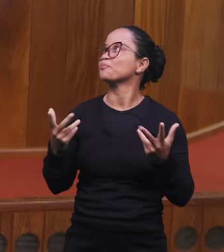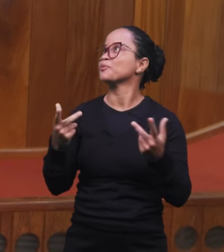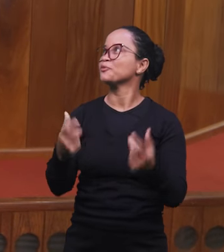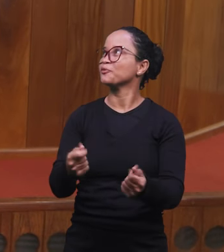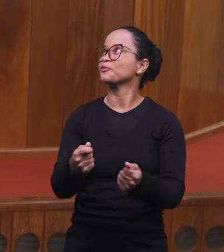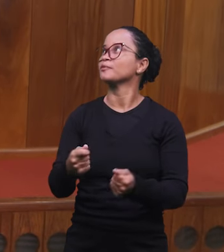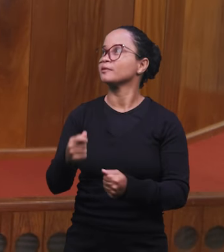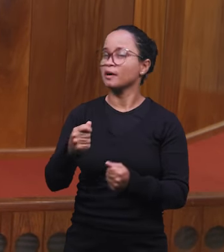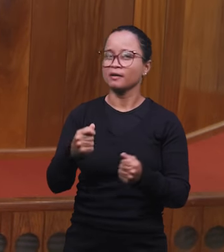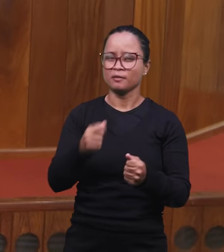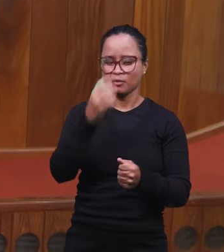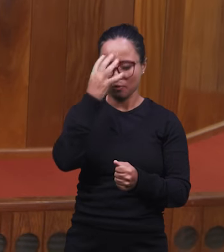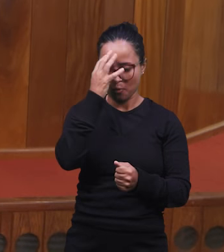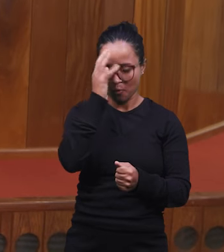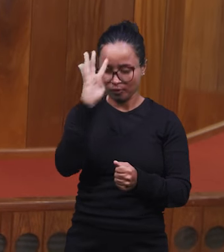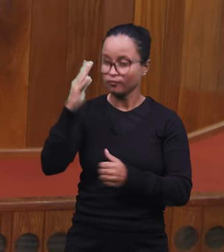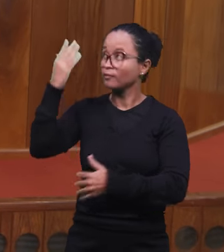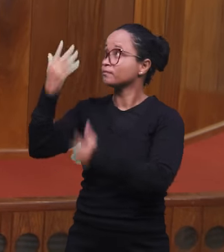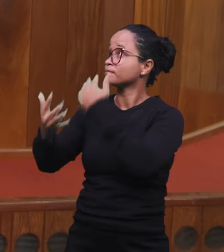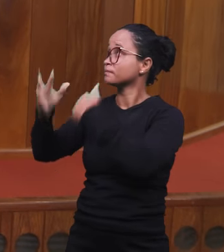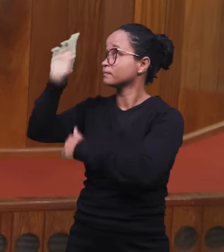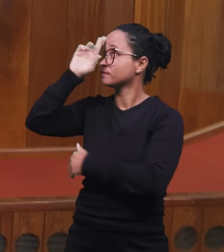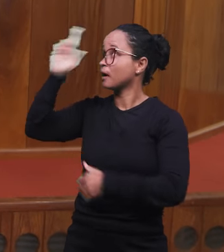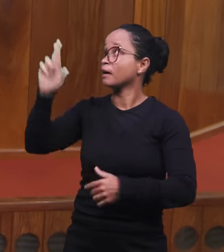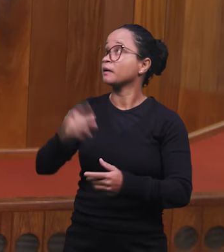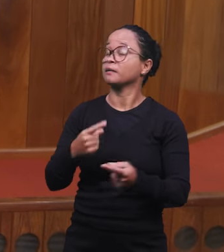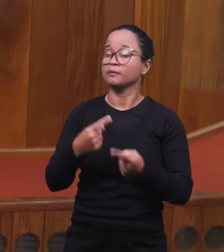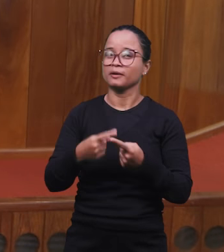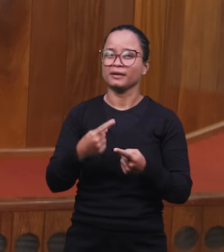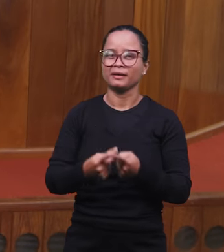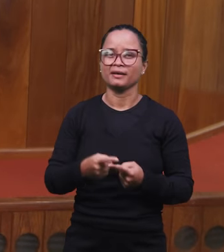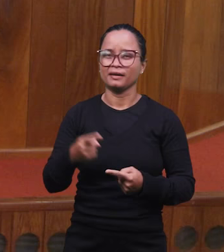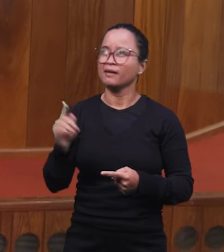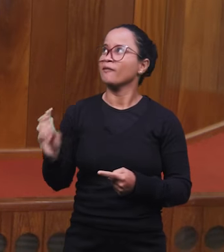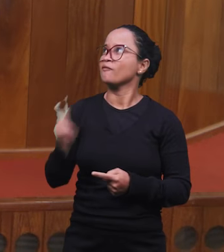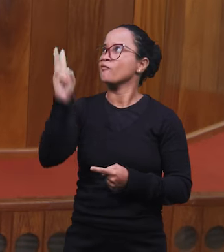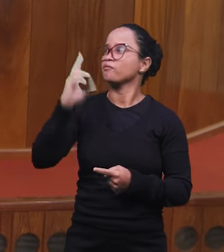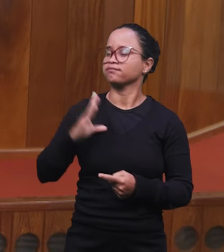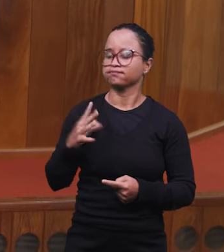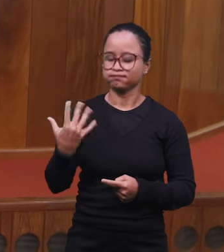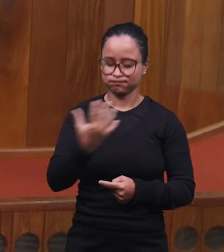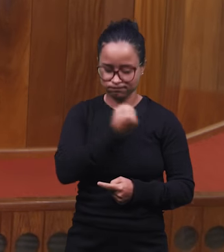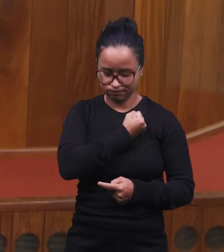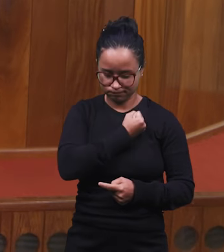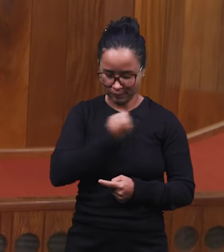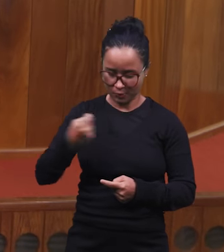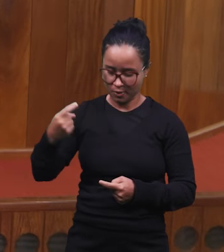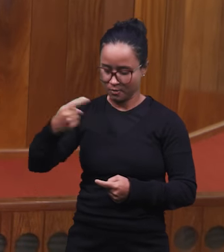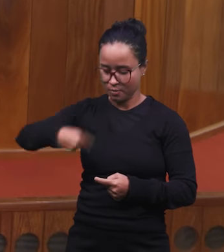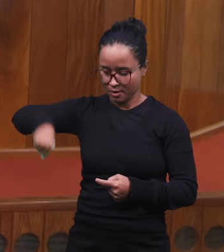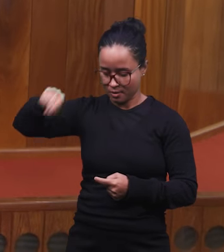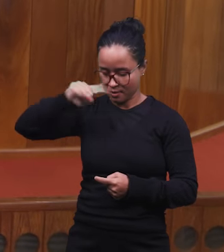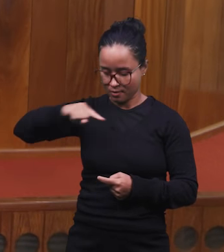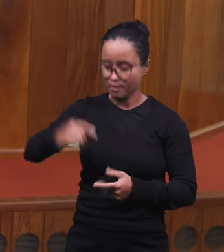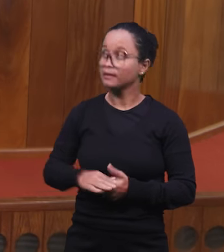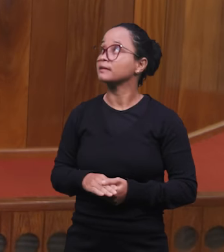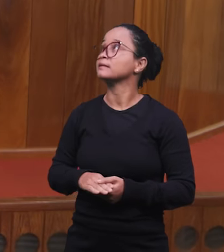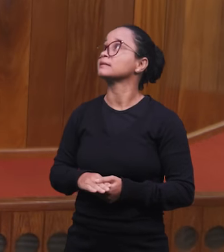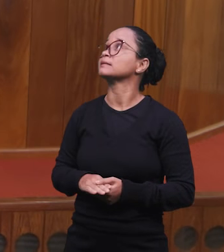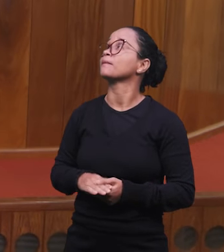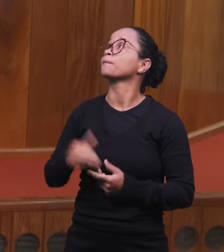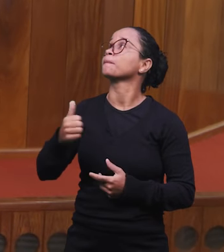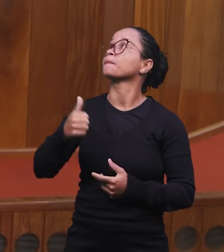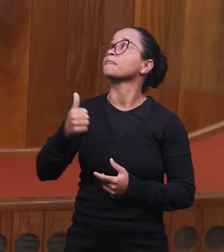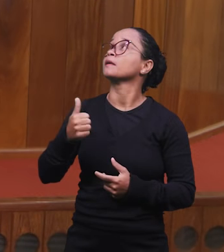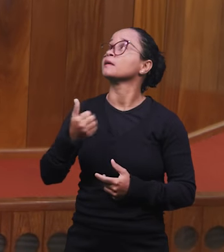por esses dias na tua presença, pela revelação do valor da salvação, daquilo que para nós toma primeiro lugar